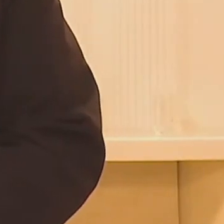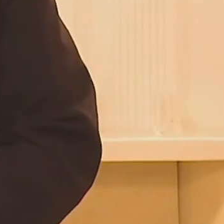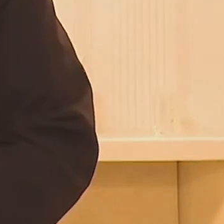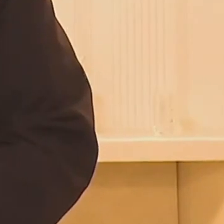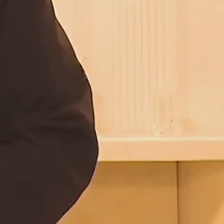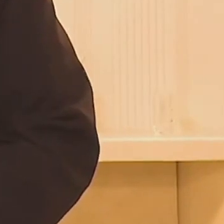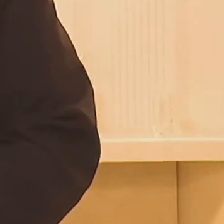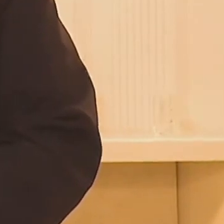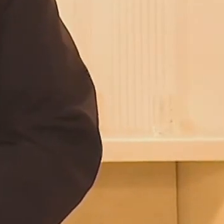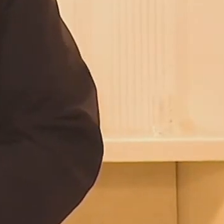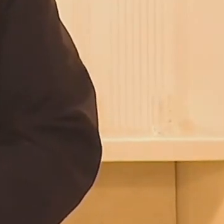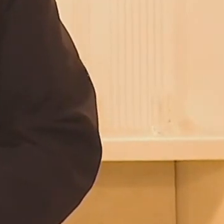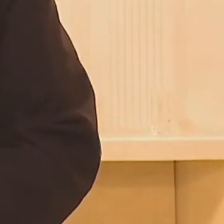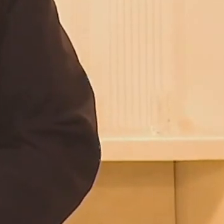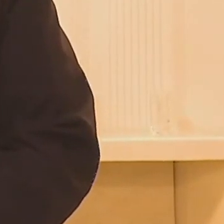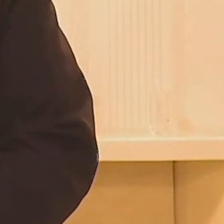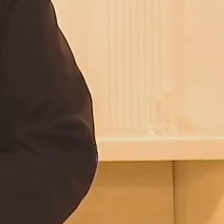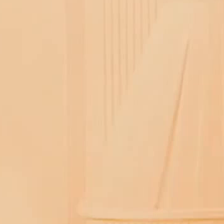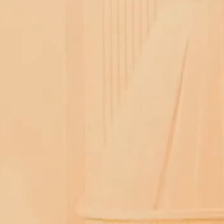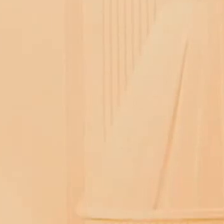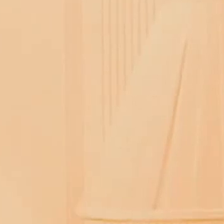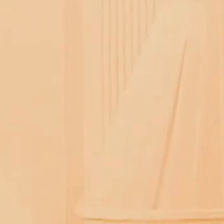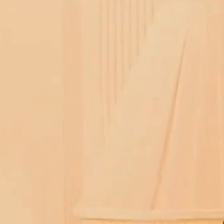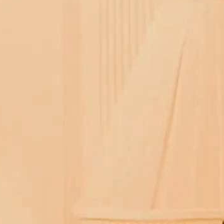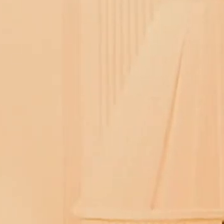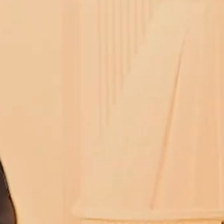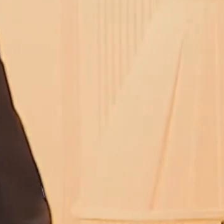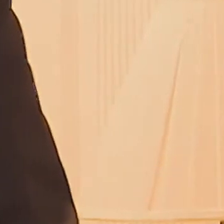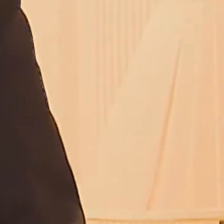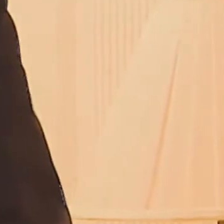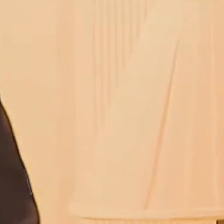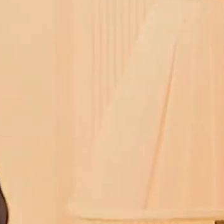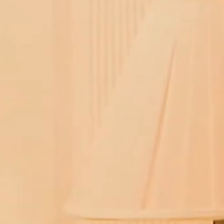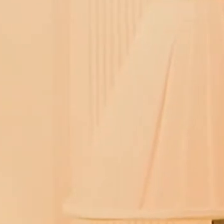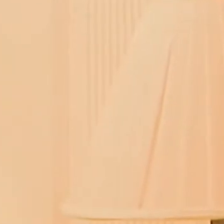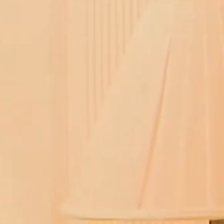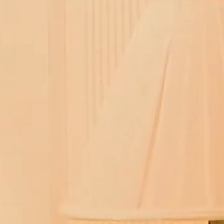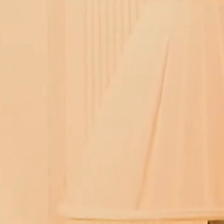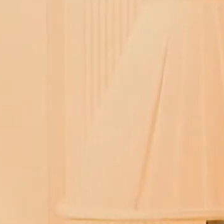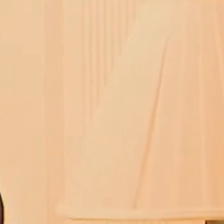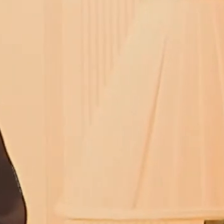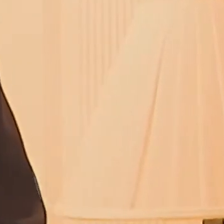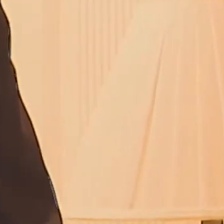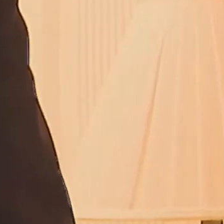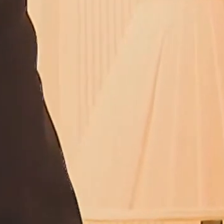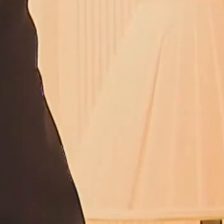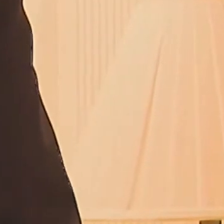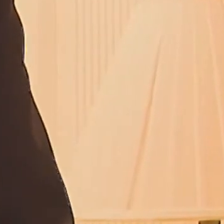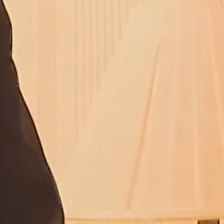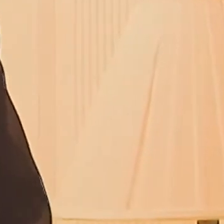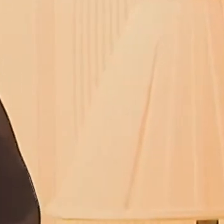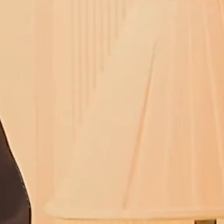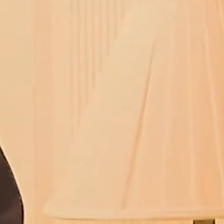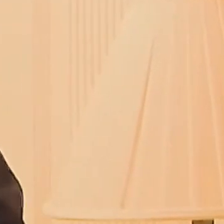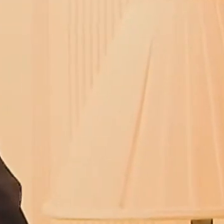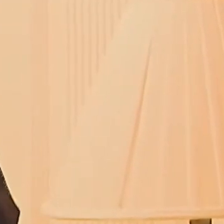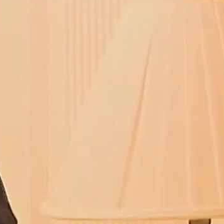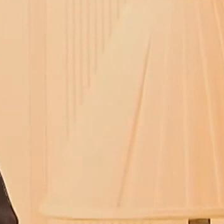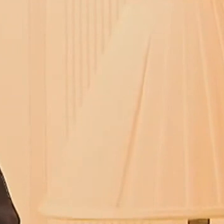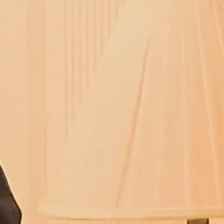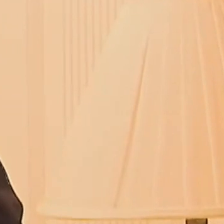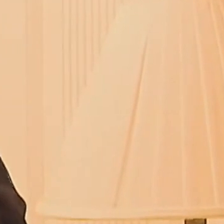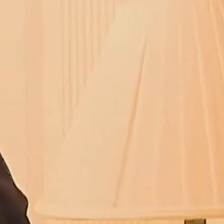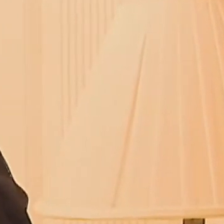unidos com Cristo Jesus. Essa é a palavra de Deus, ela é fortíssima, porque ela diz que